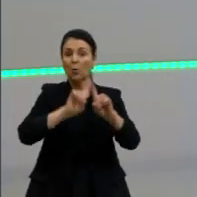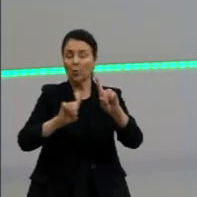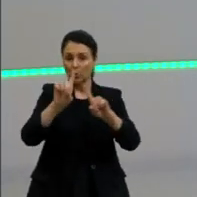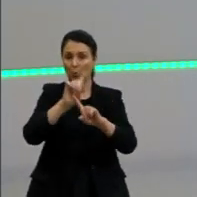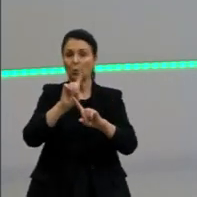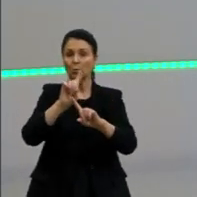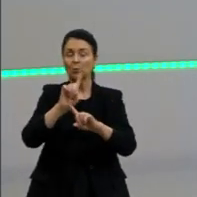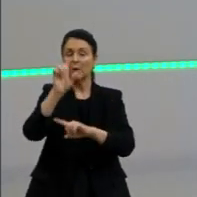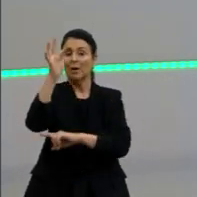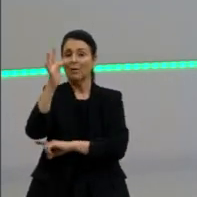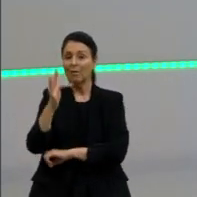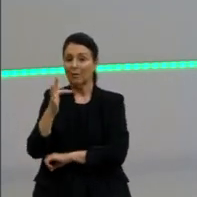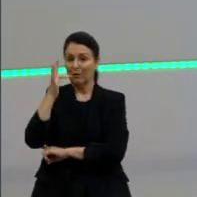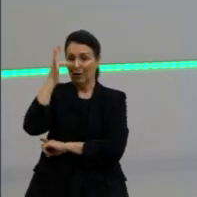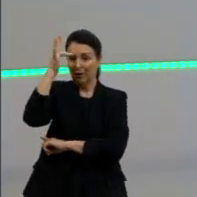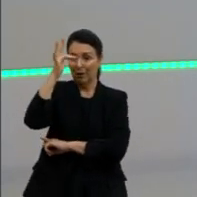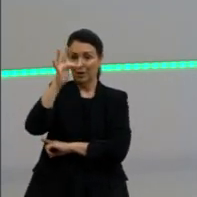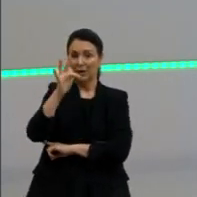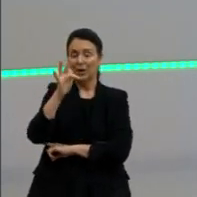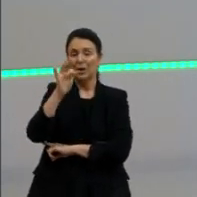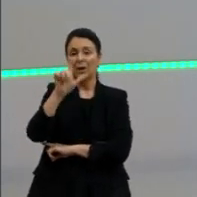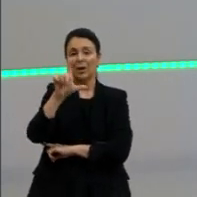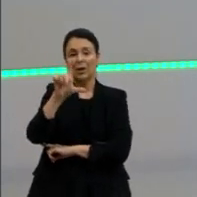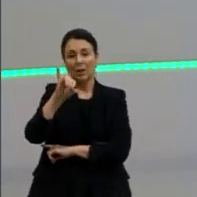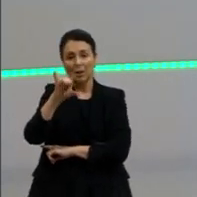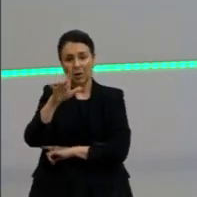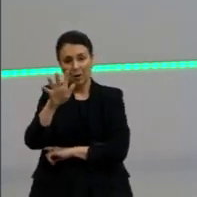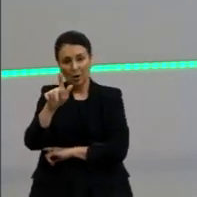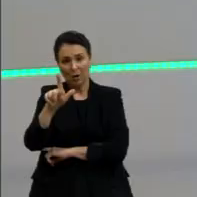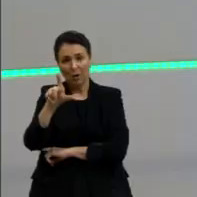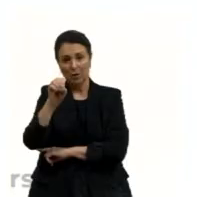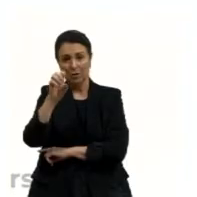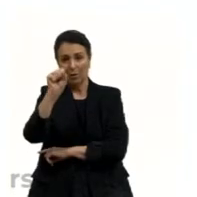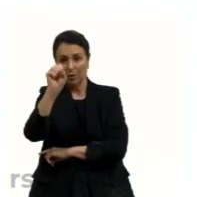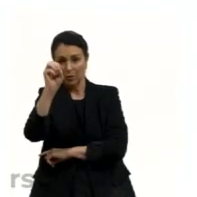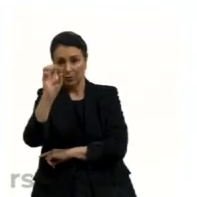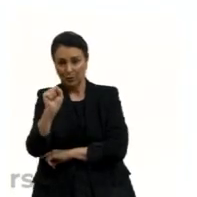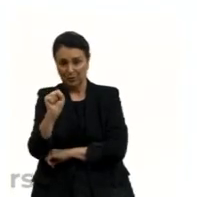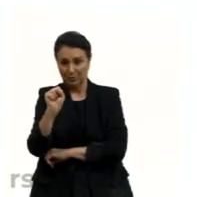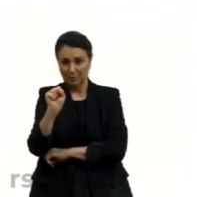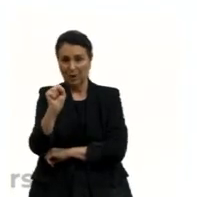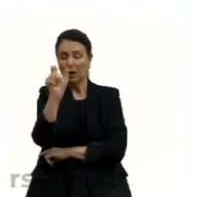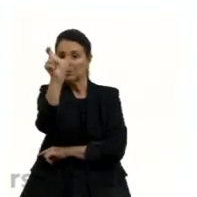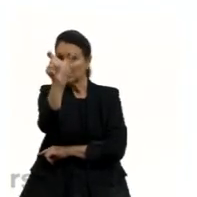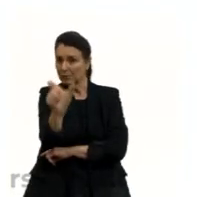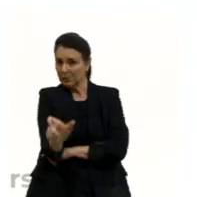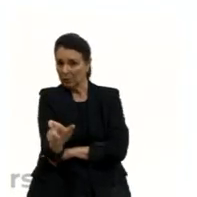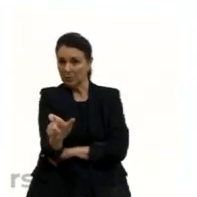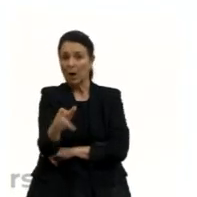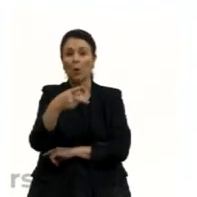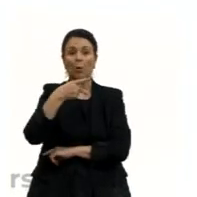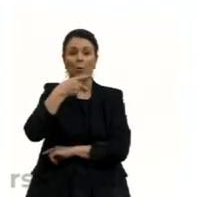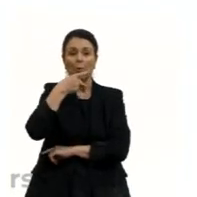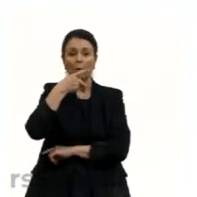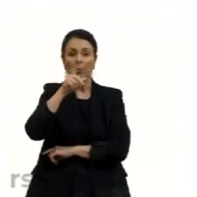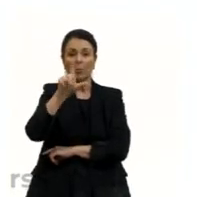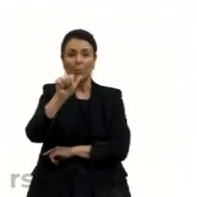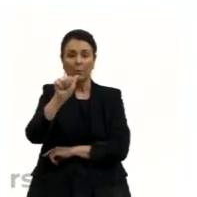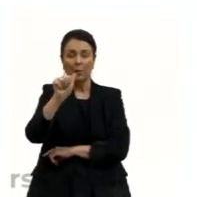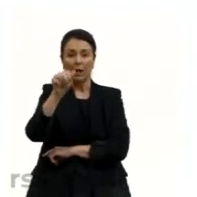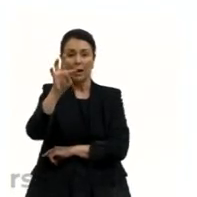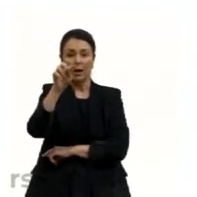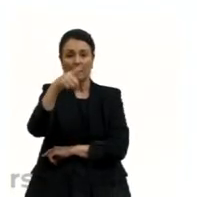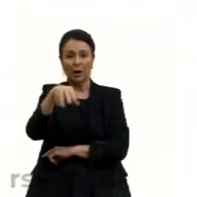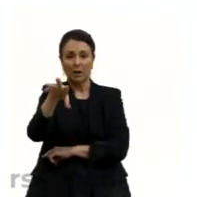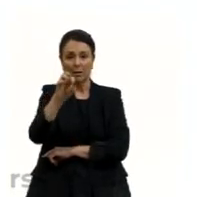discutem sobre a questão do da filosofia e da utilidade né o plantão vai dizer aqui devemos preservar o